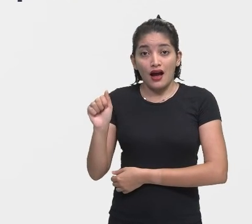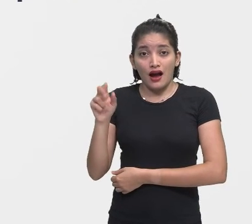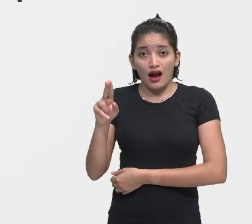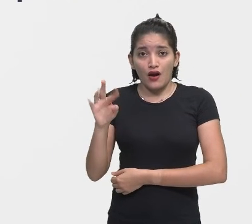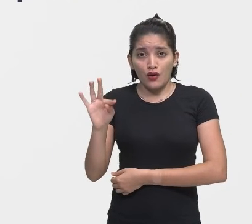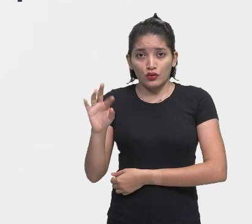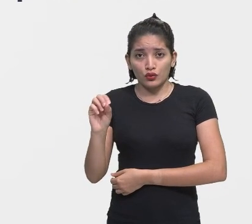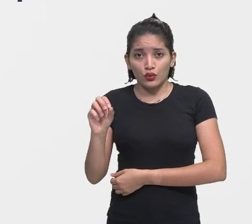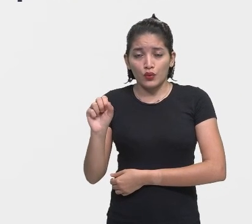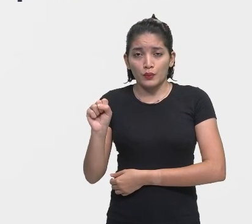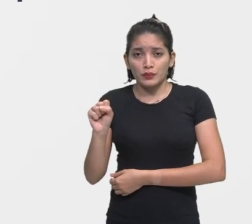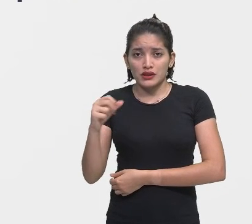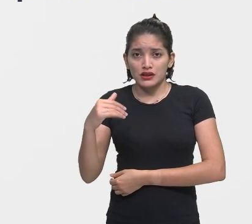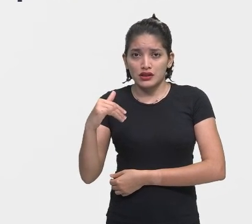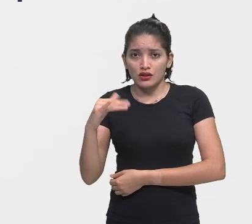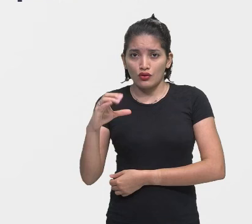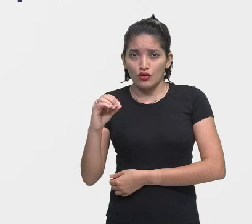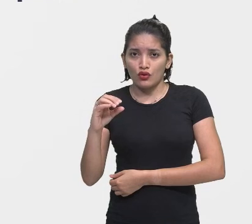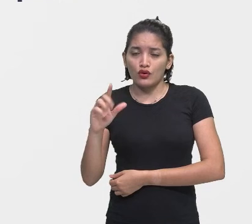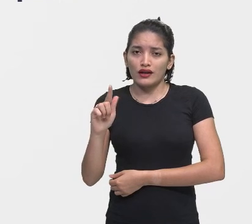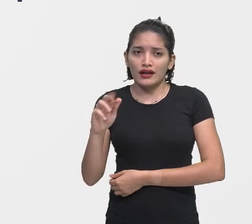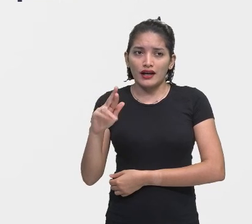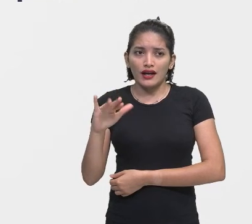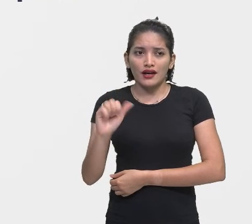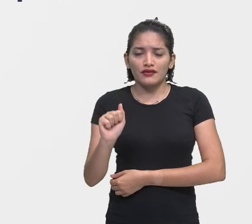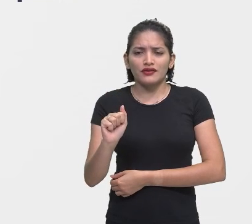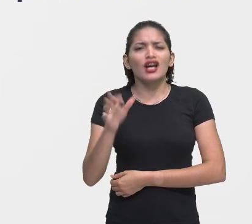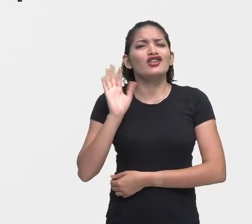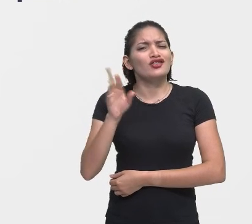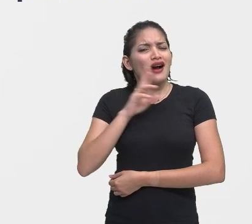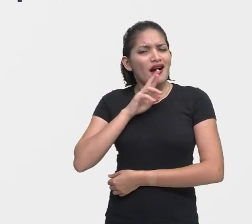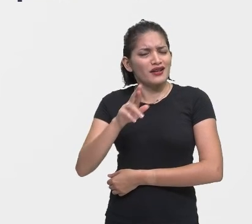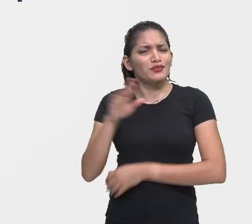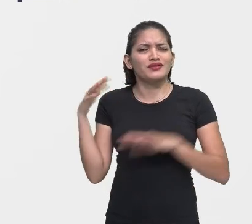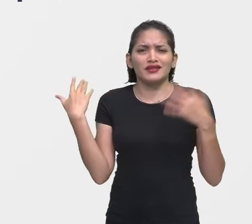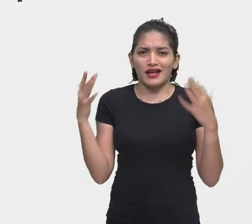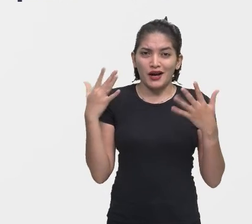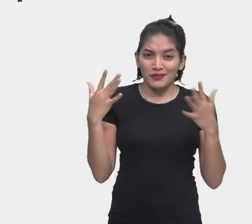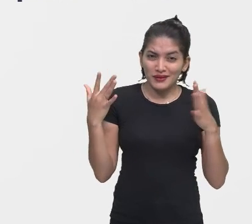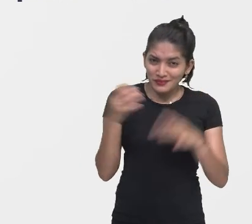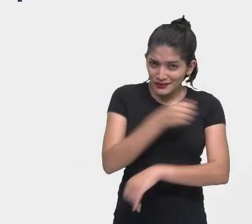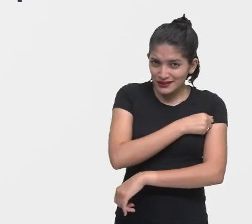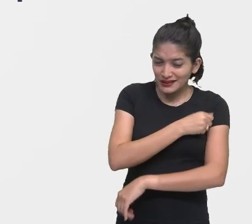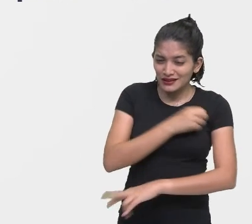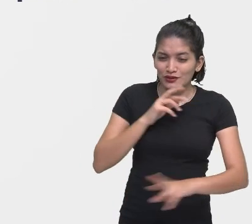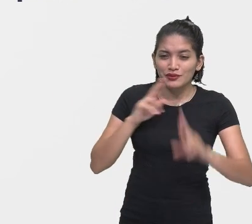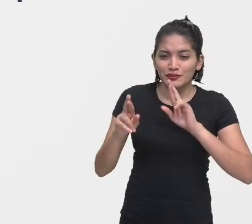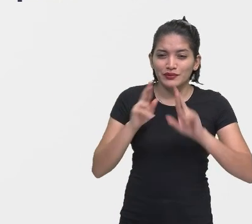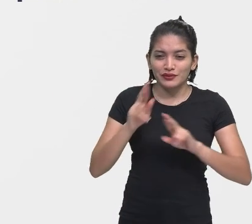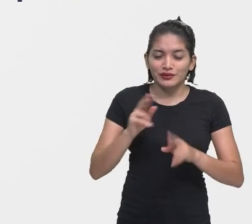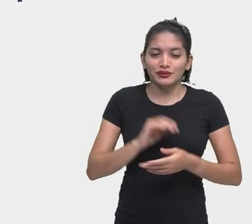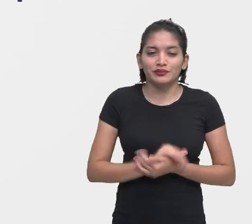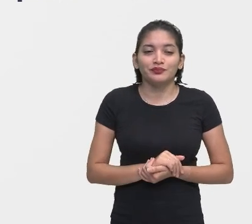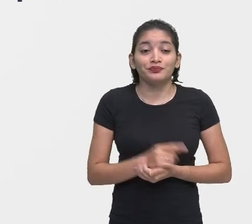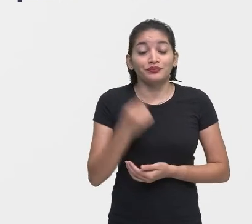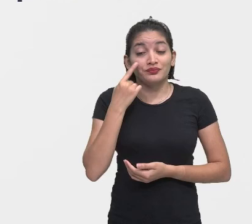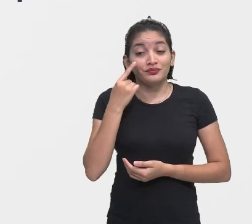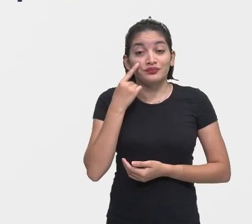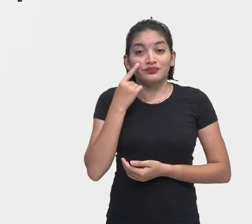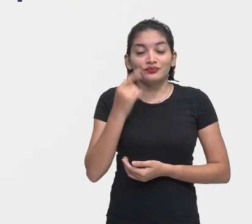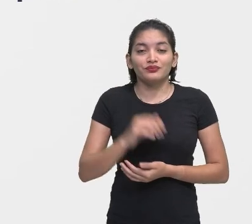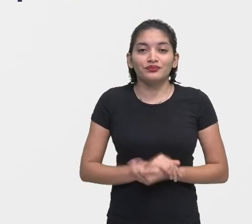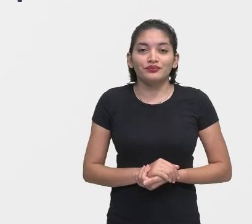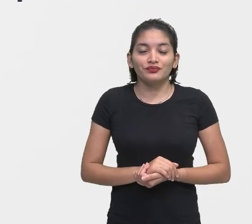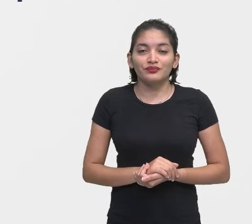Autopsicografia, correto? O que é que isso indica? Eu já vou marcar aqui e parabenizar os que acertaram. Vamos lá, meus amores,